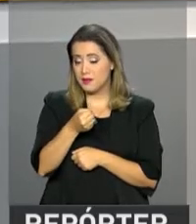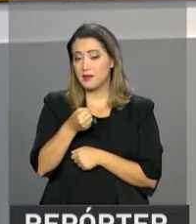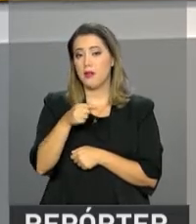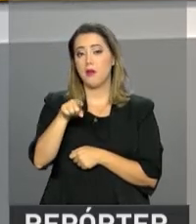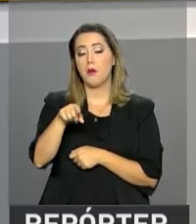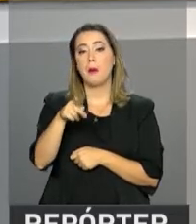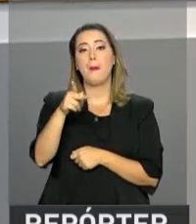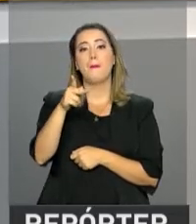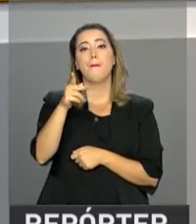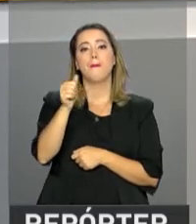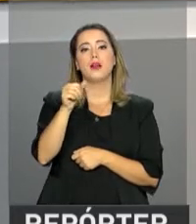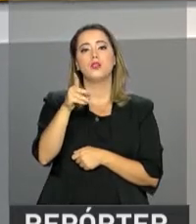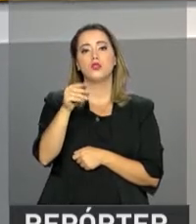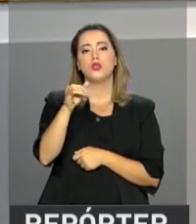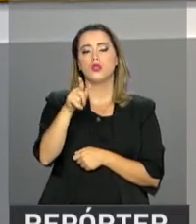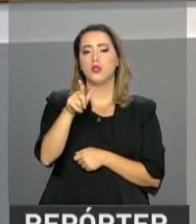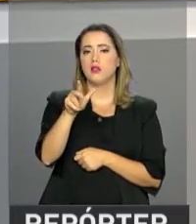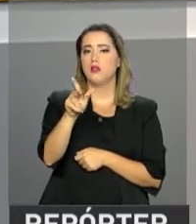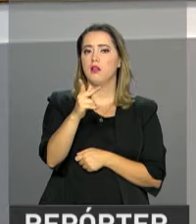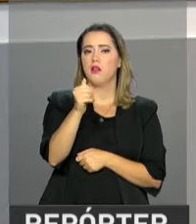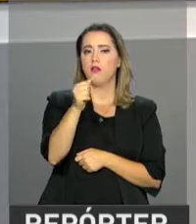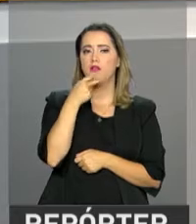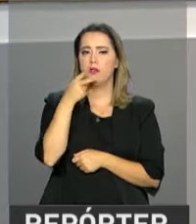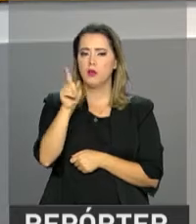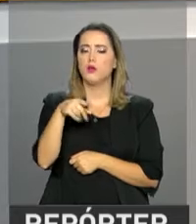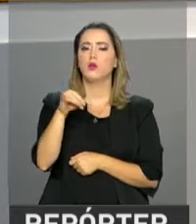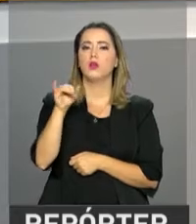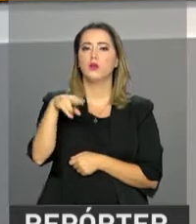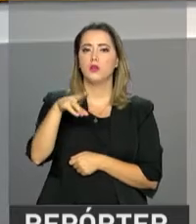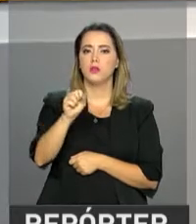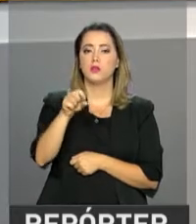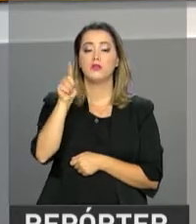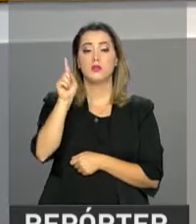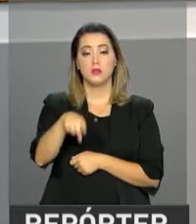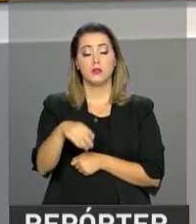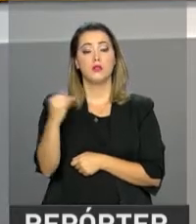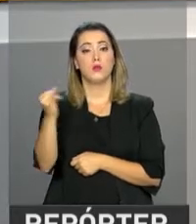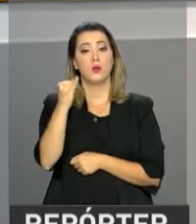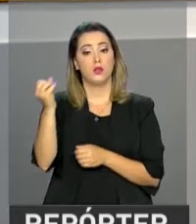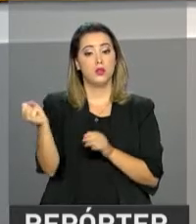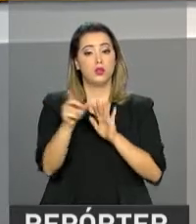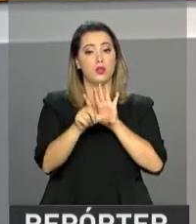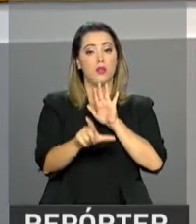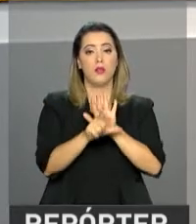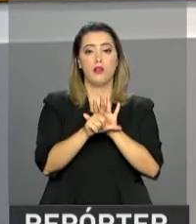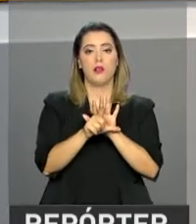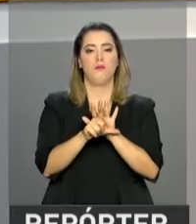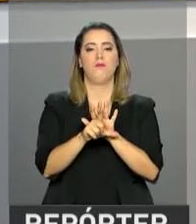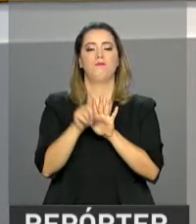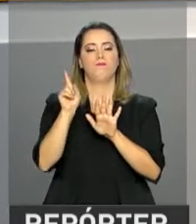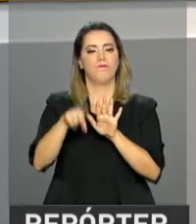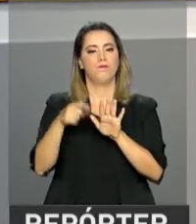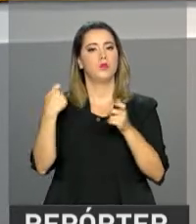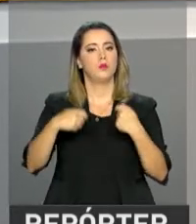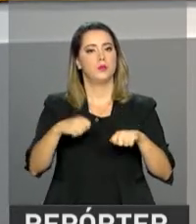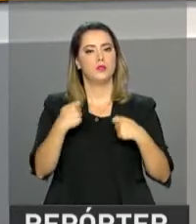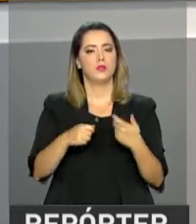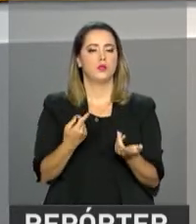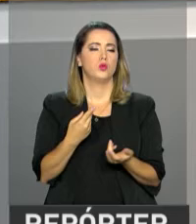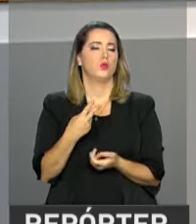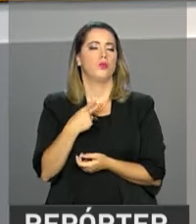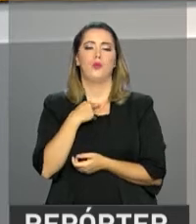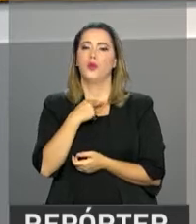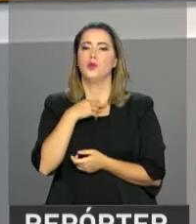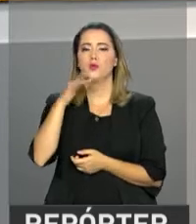reforma da previdência é uma pauta que interessa tanto ao governo quanto ao congresso para o ministro é fundamental e não se pode pensar em